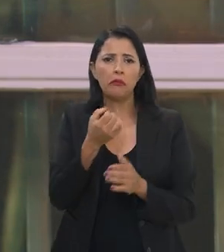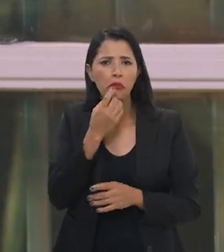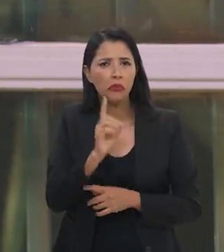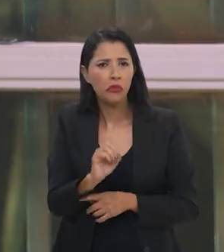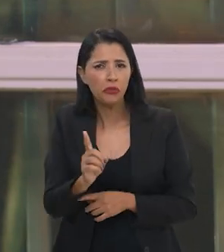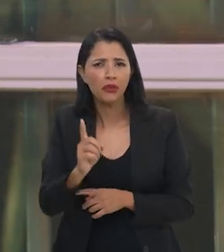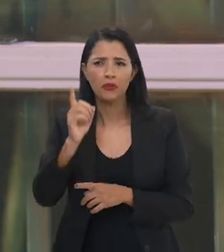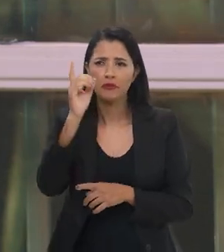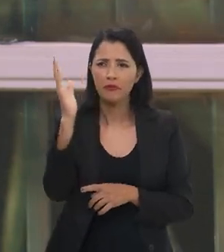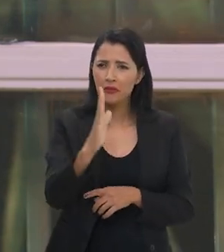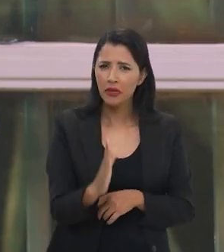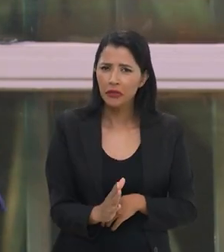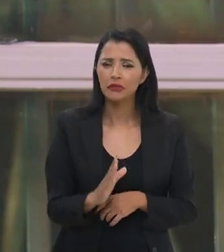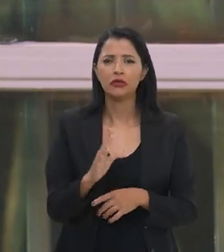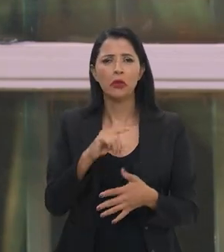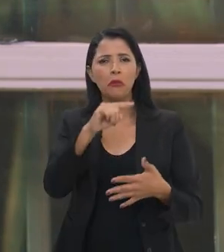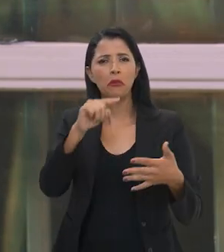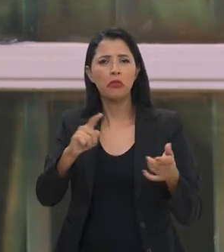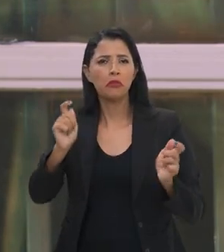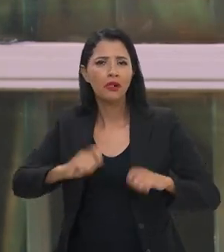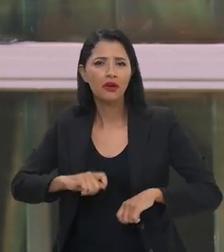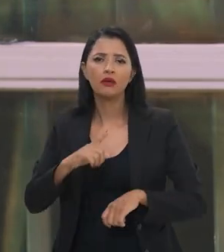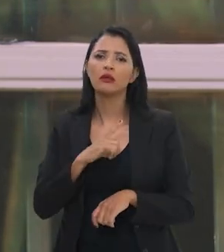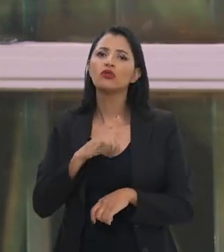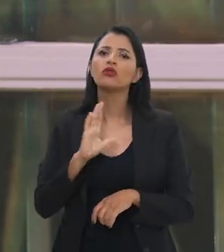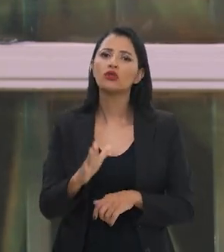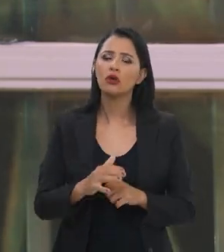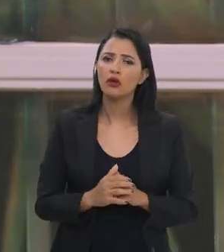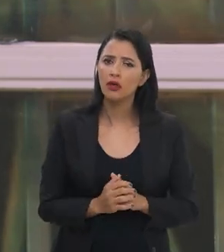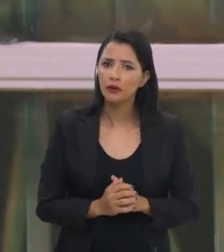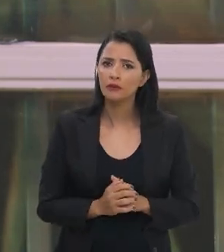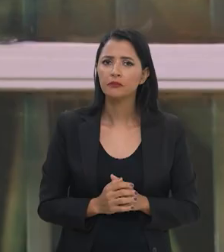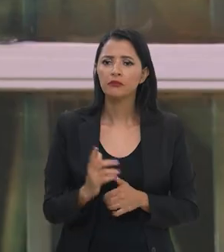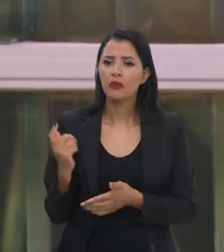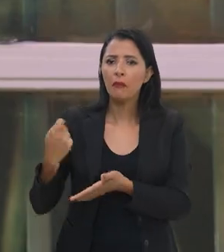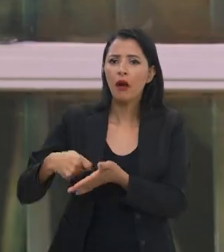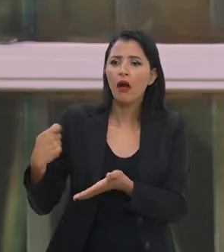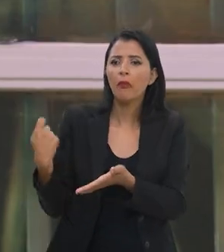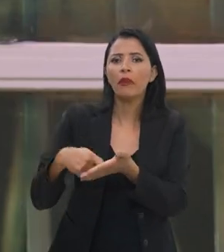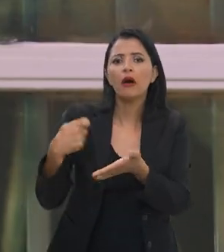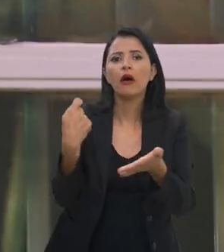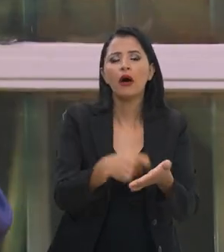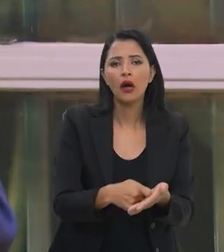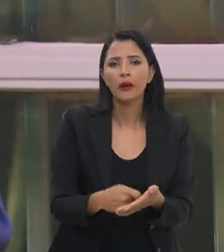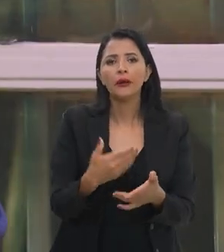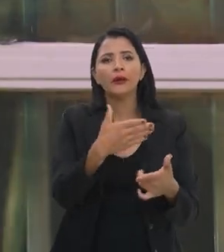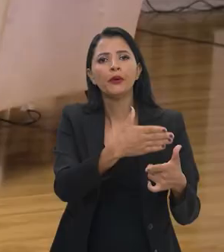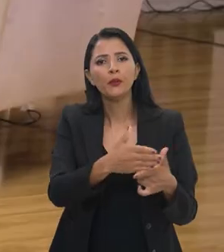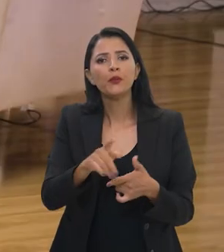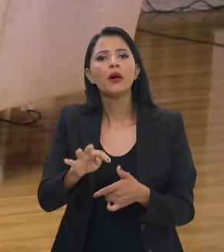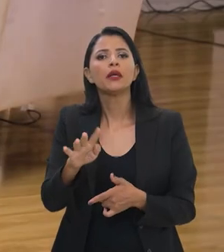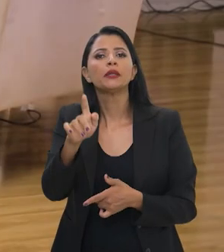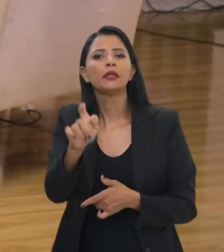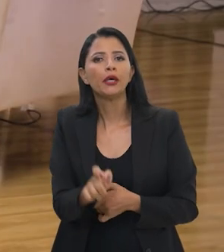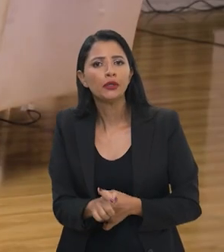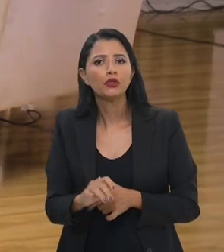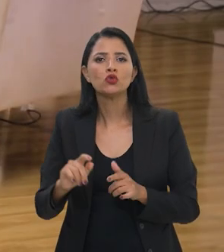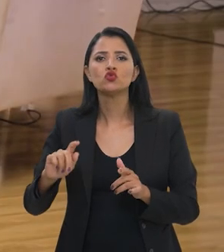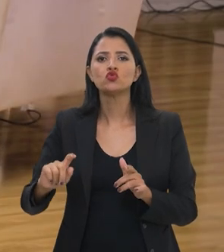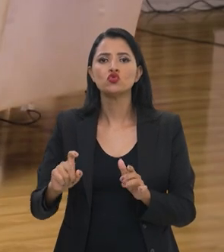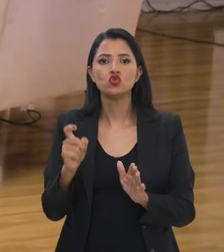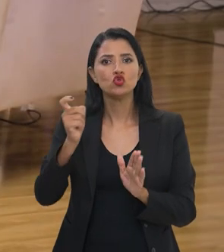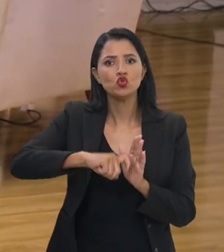como o Brasil não é com todas as condições que tem é ir pagando uma taxa de juro Real